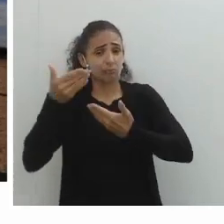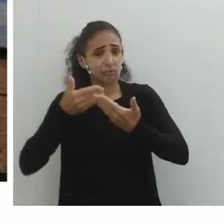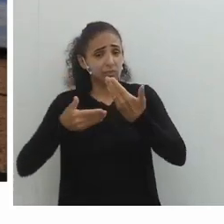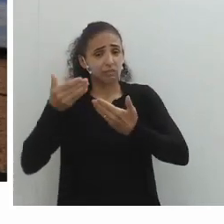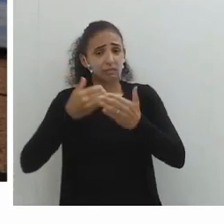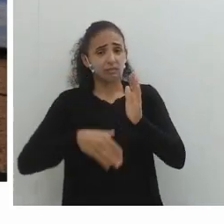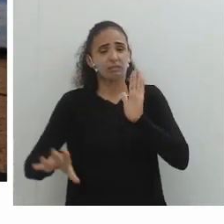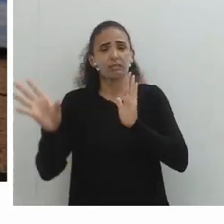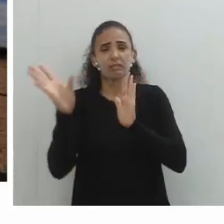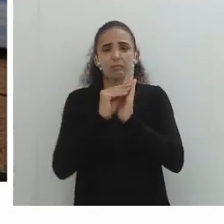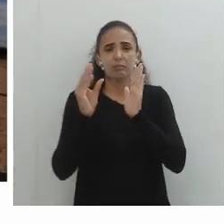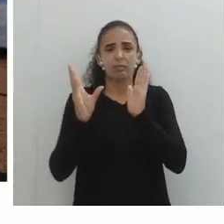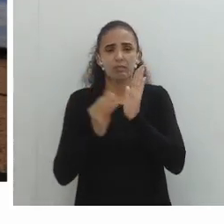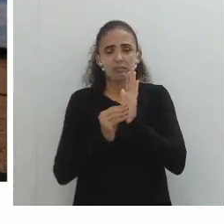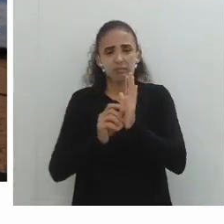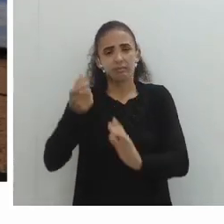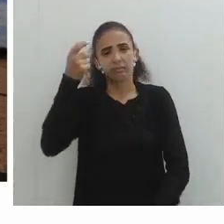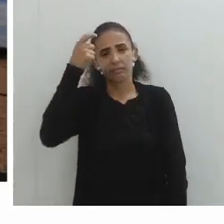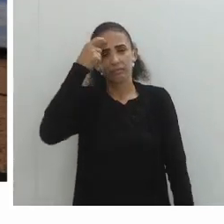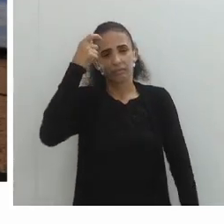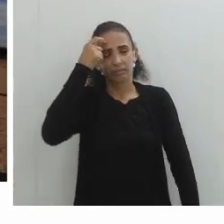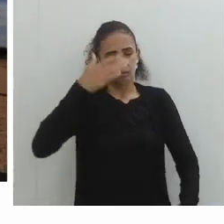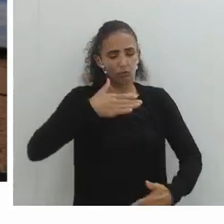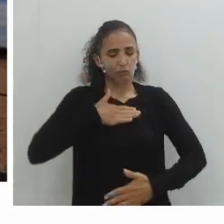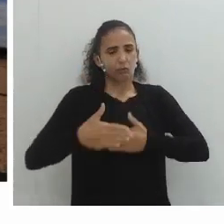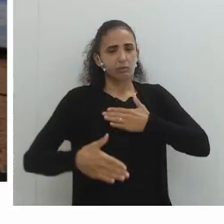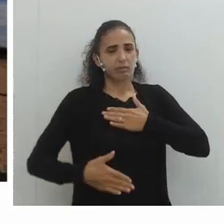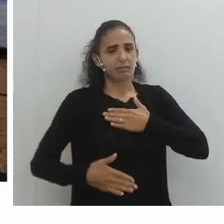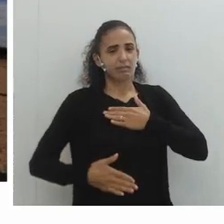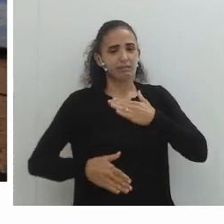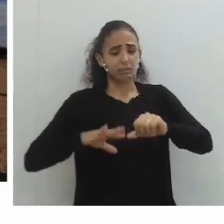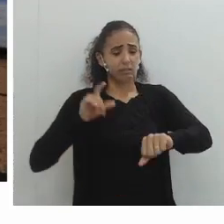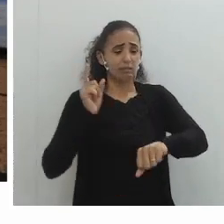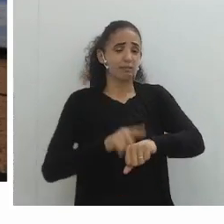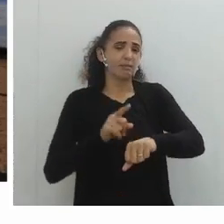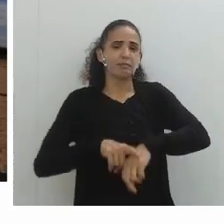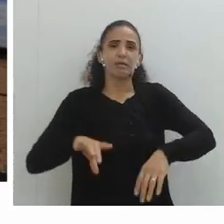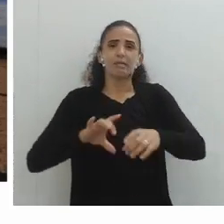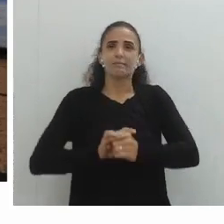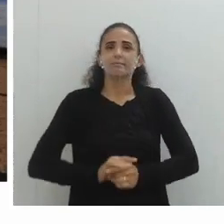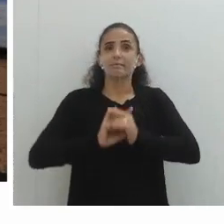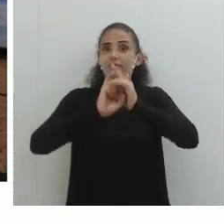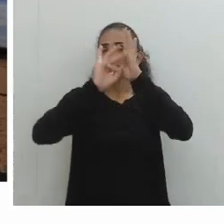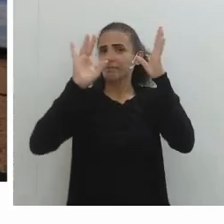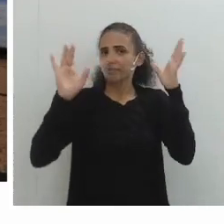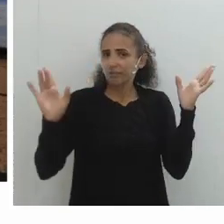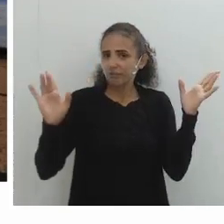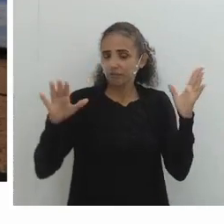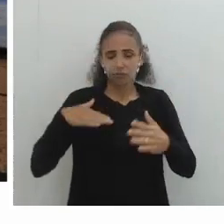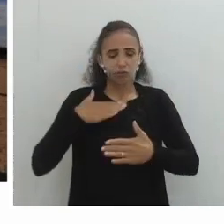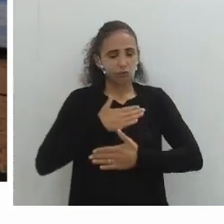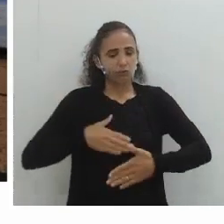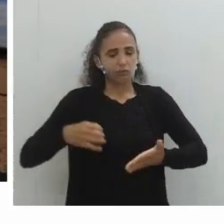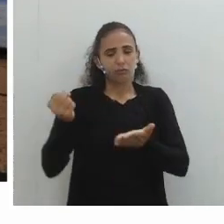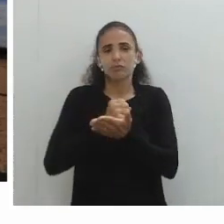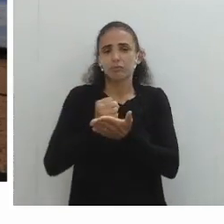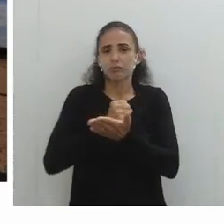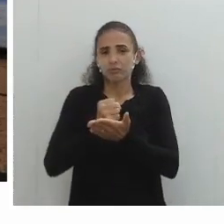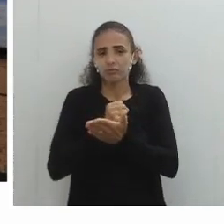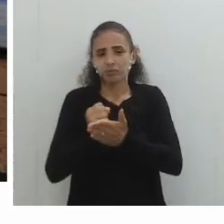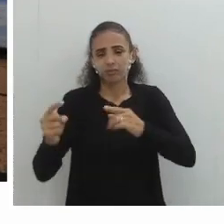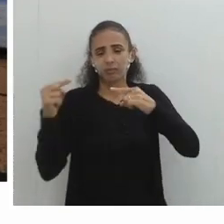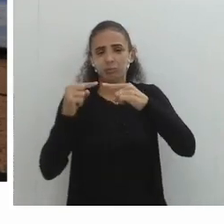os conteúdos de formação cognitiva, motora e de lazer. Todo jogo está associado ao prazer, ao